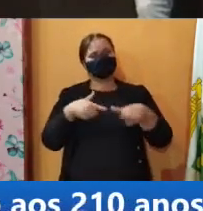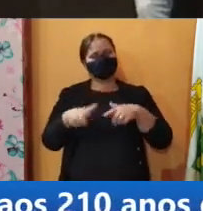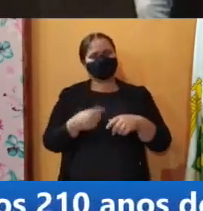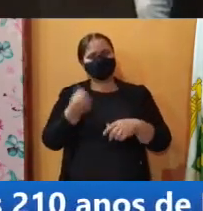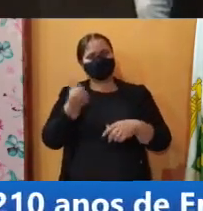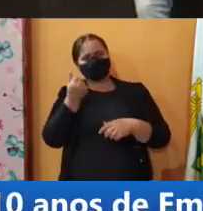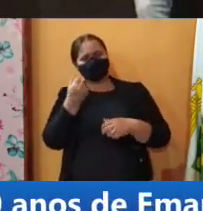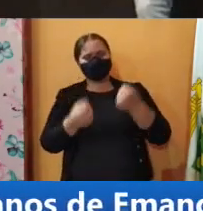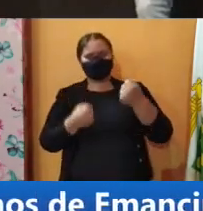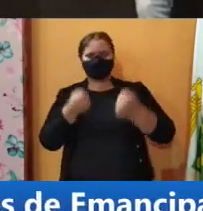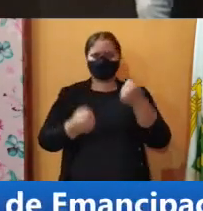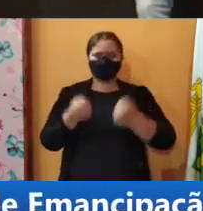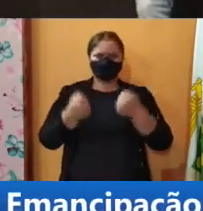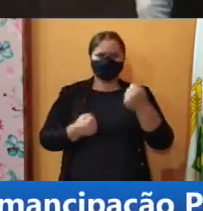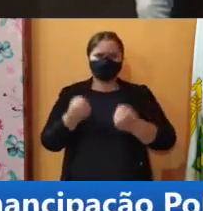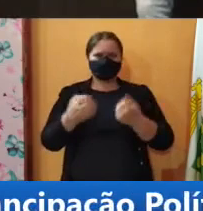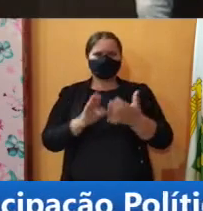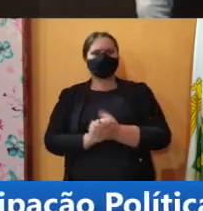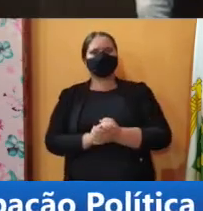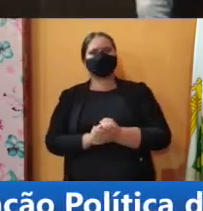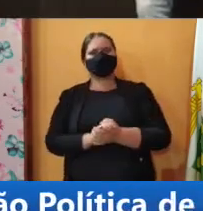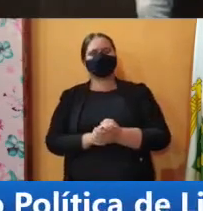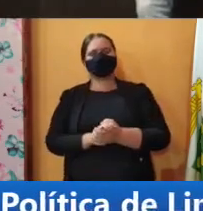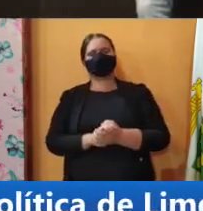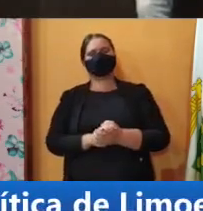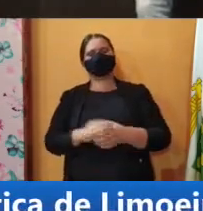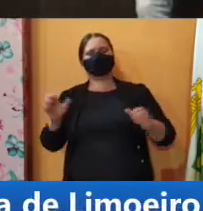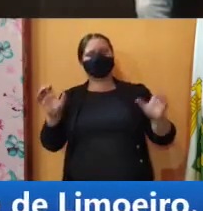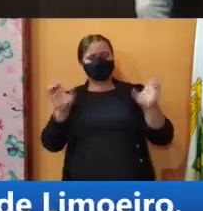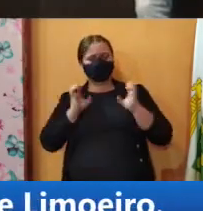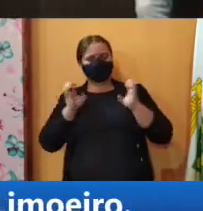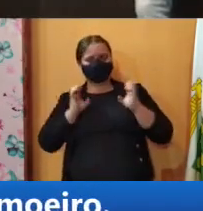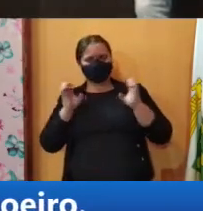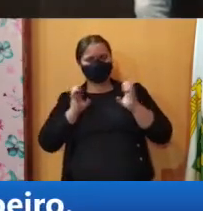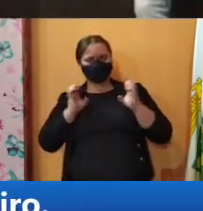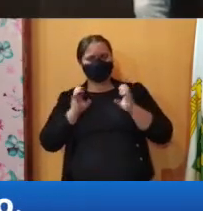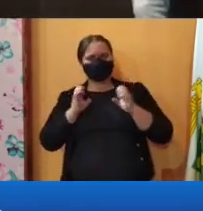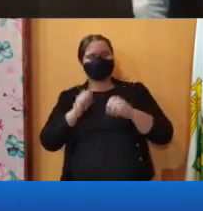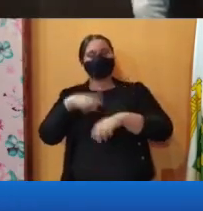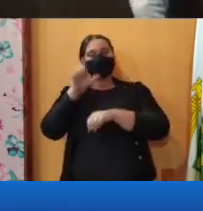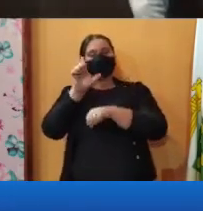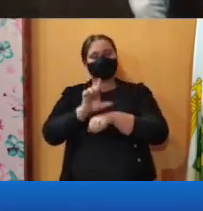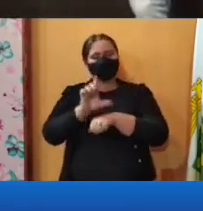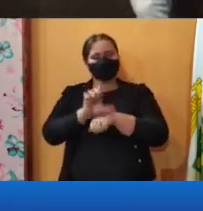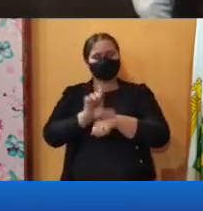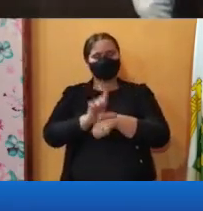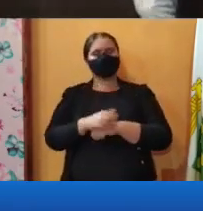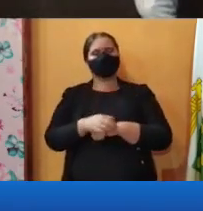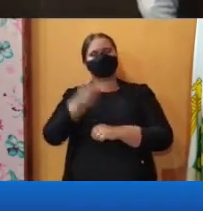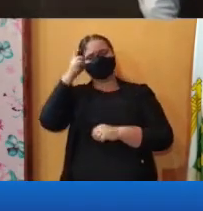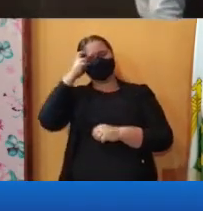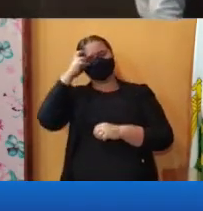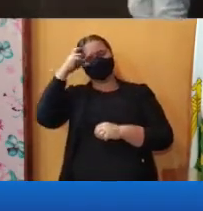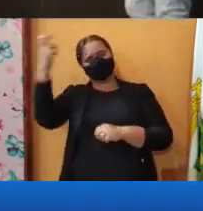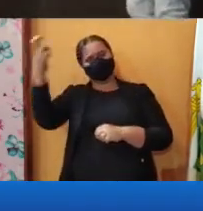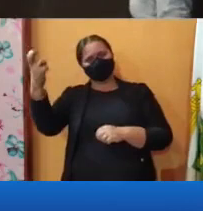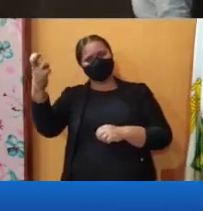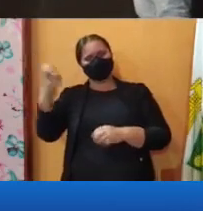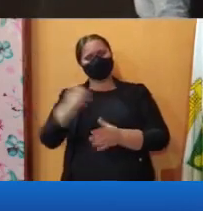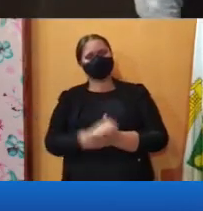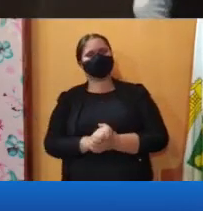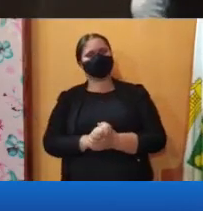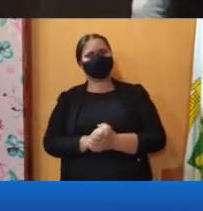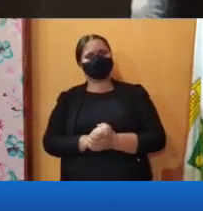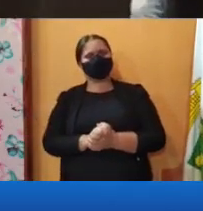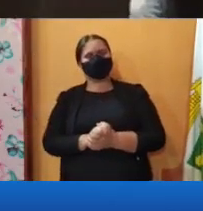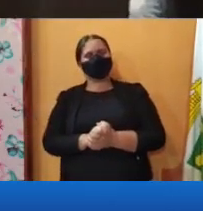passagem para o transporte alternativo, gera riquezas. Como Limoeiro é muito forte na cultura, hein?